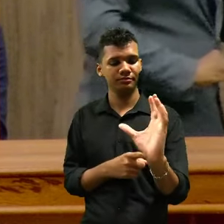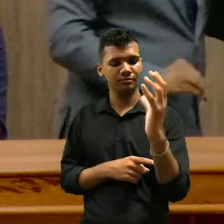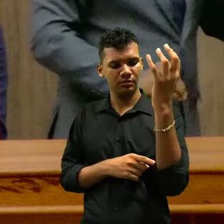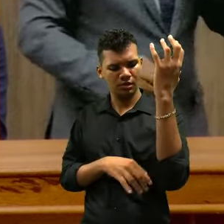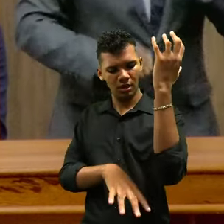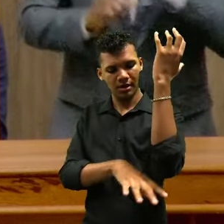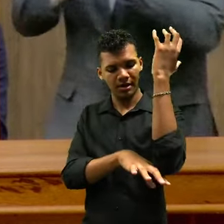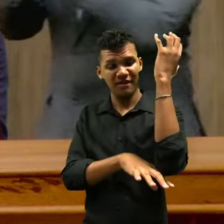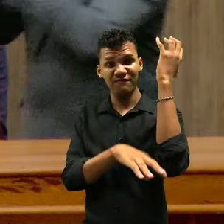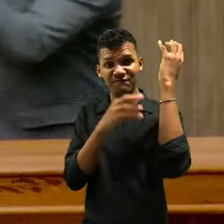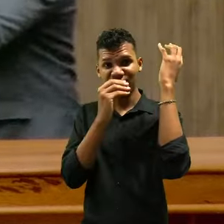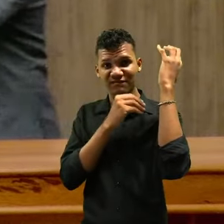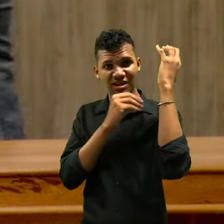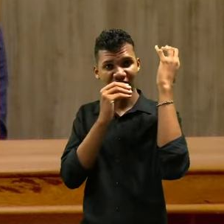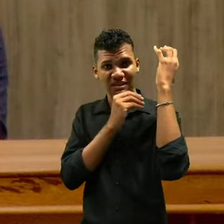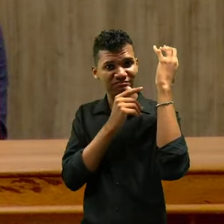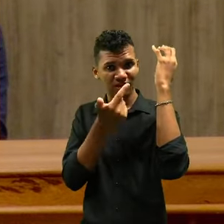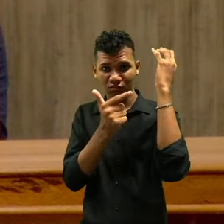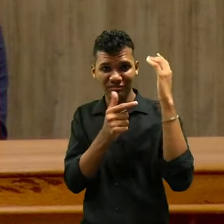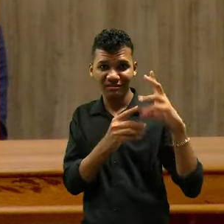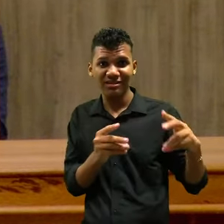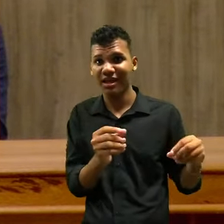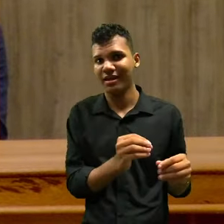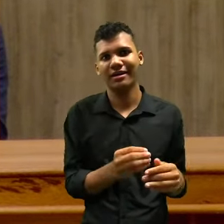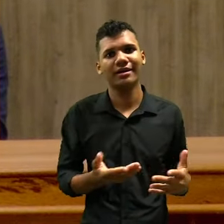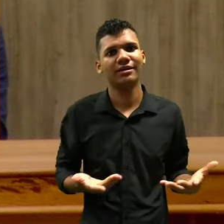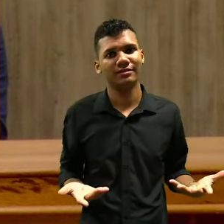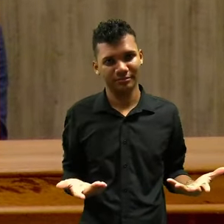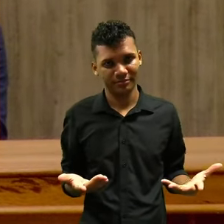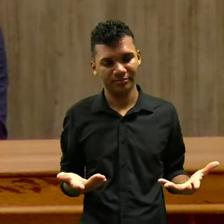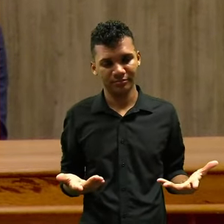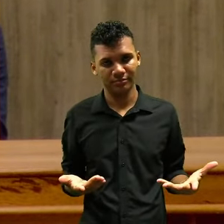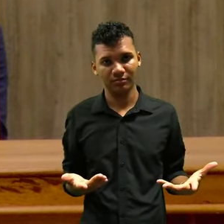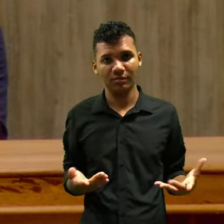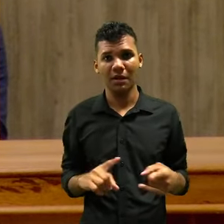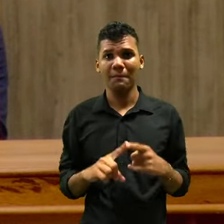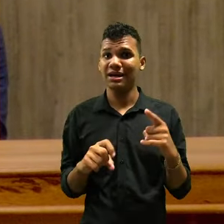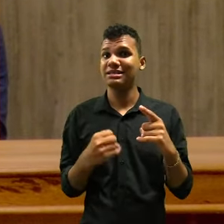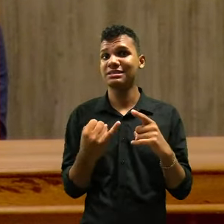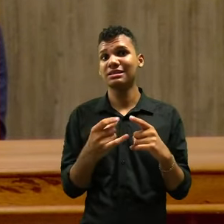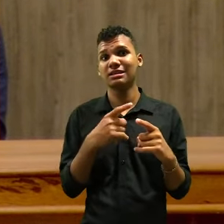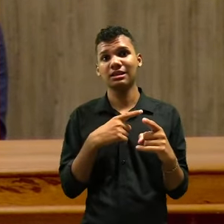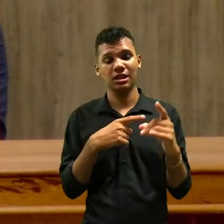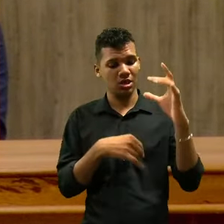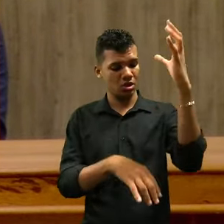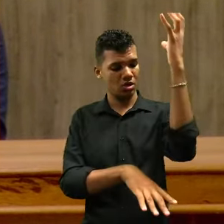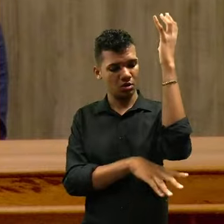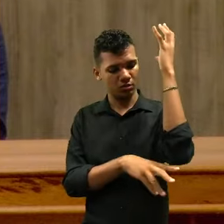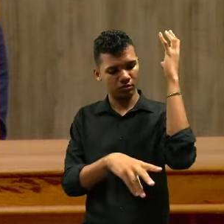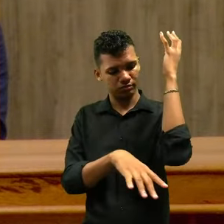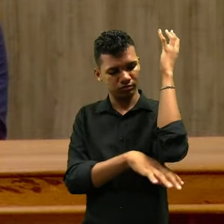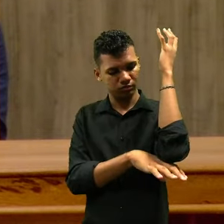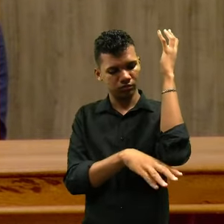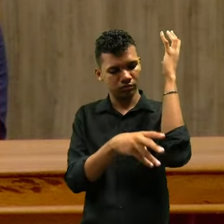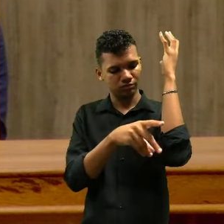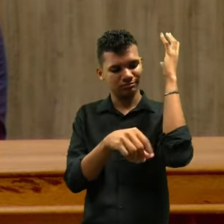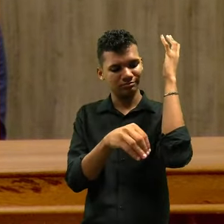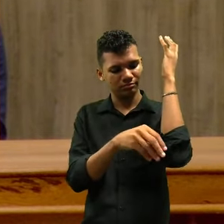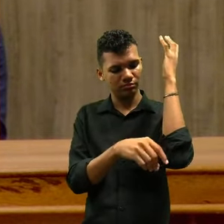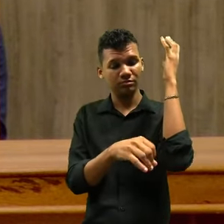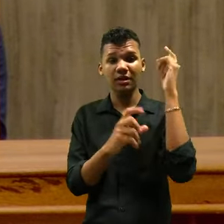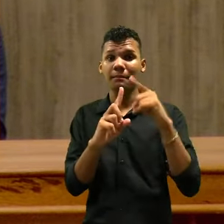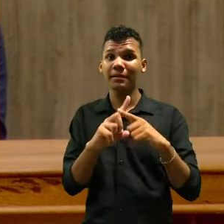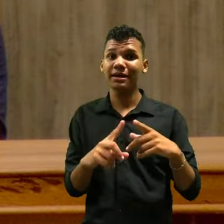fraca e se ela não tem terra e se ela está em cima da pedra tem que colocar para essa